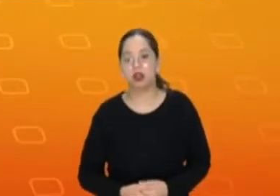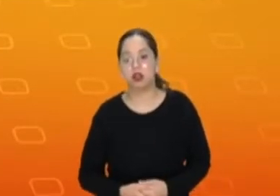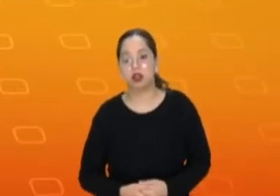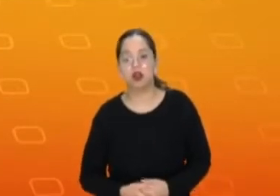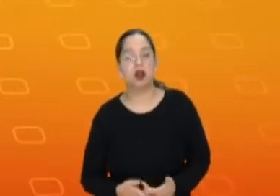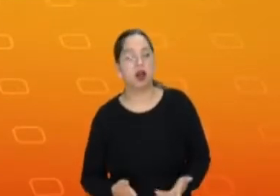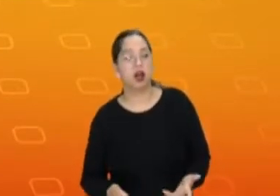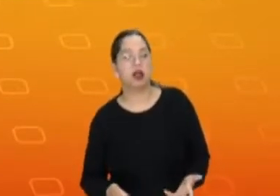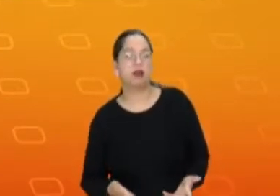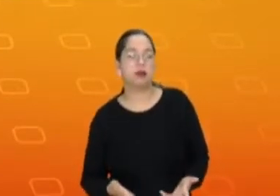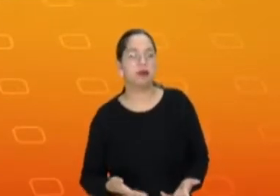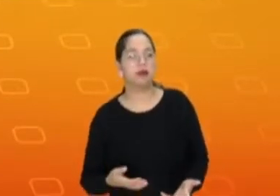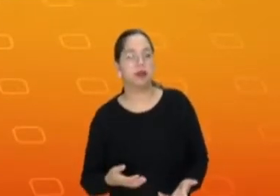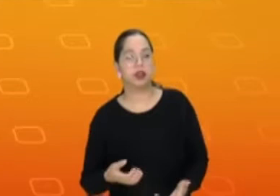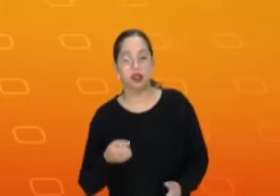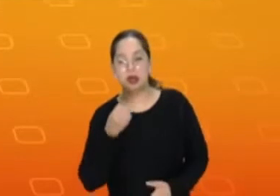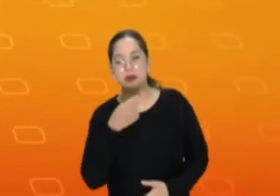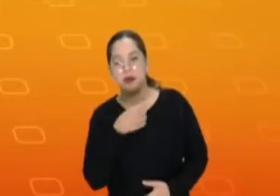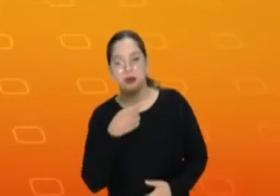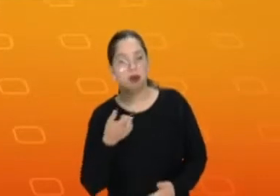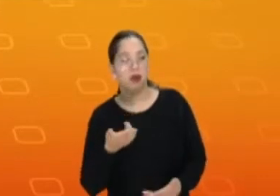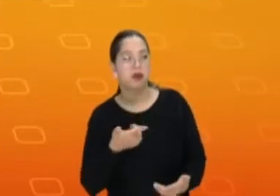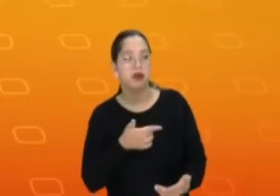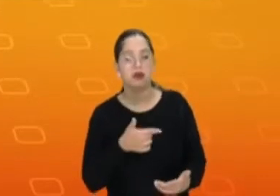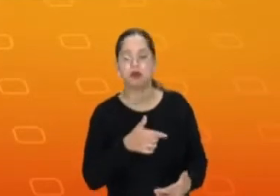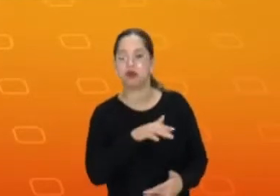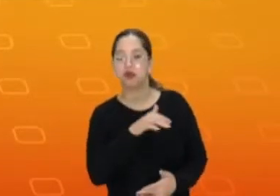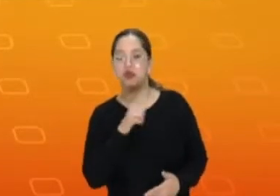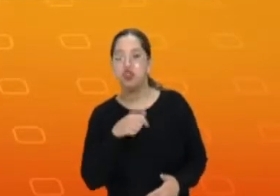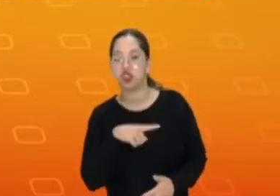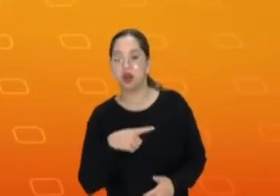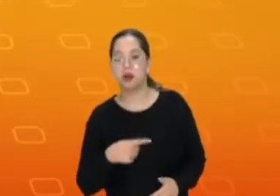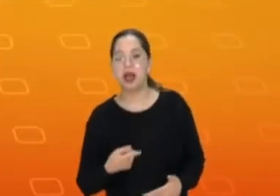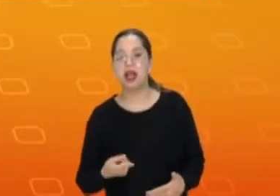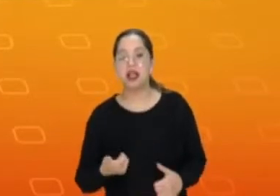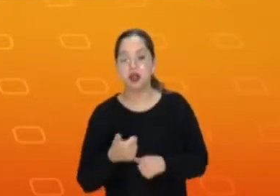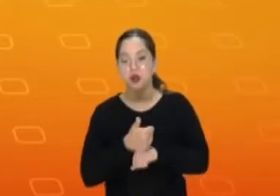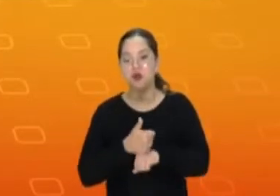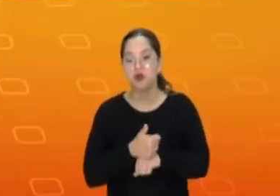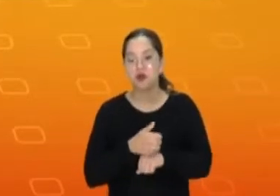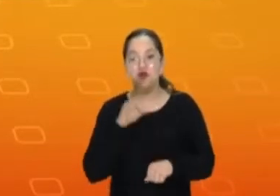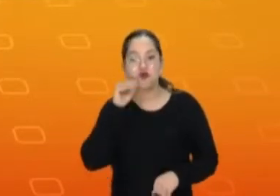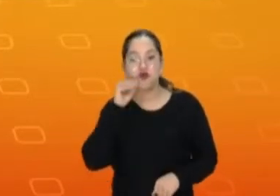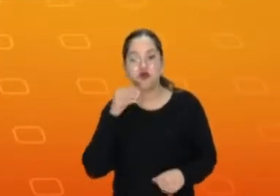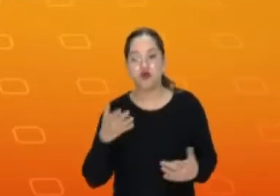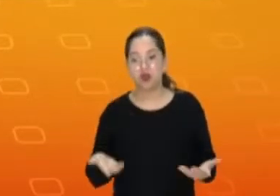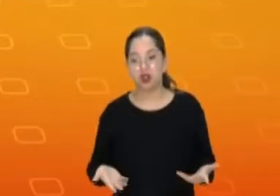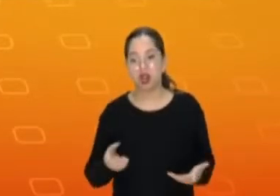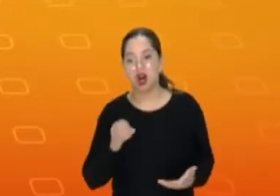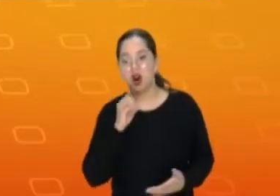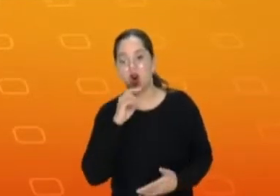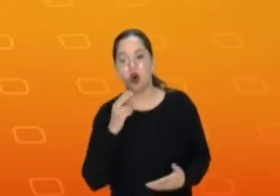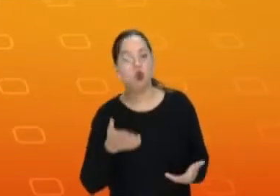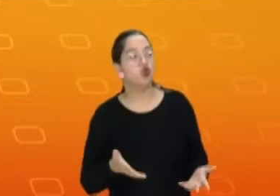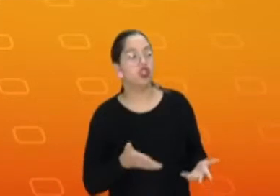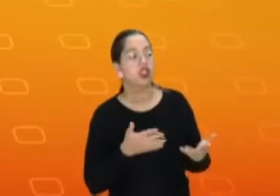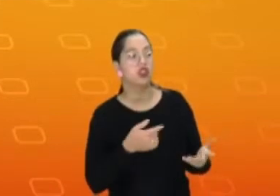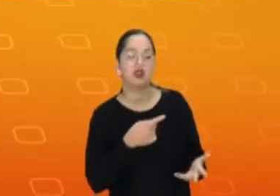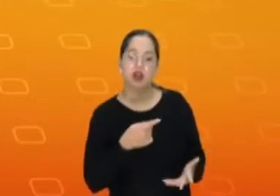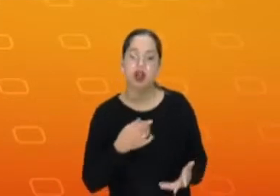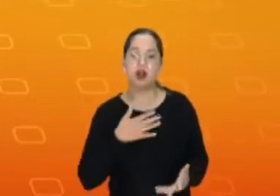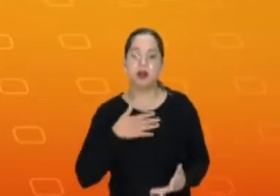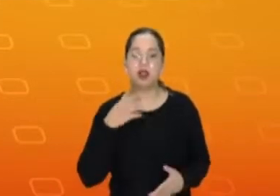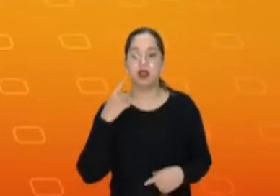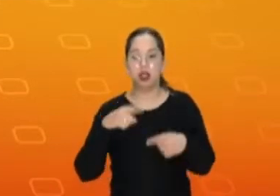talvez valha a pena eu, né, contratar eu capacitar este profissional para ele talvez ser o meu